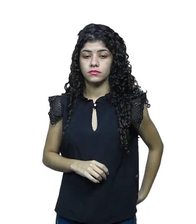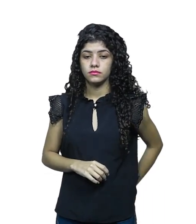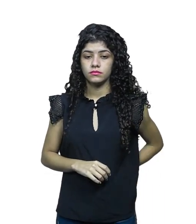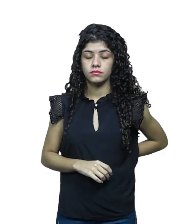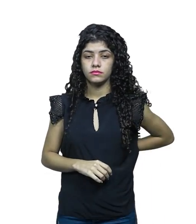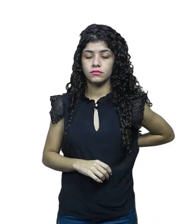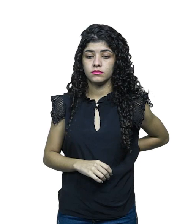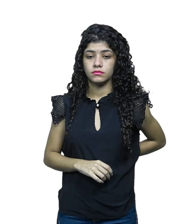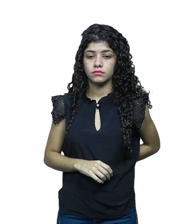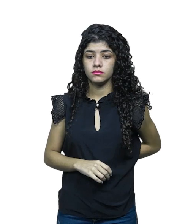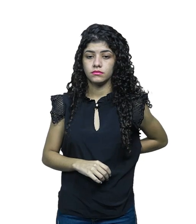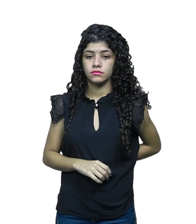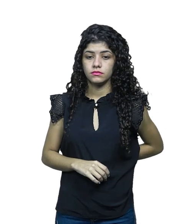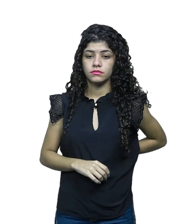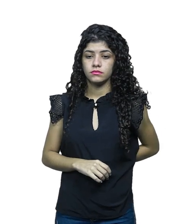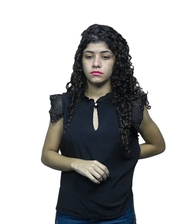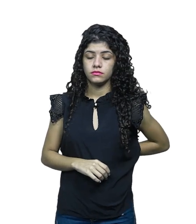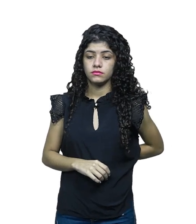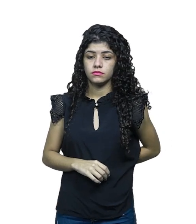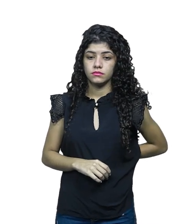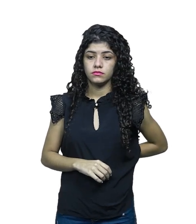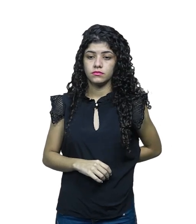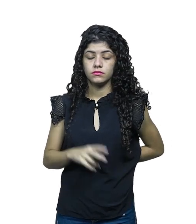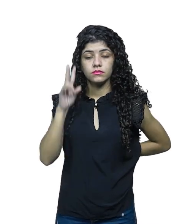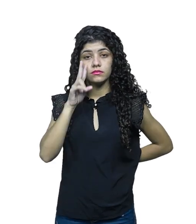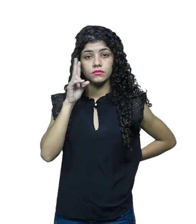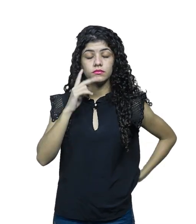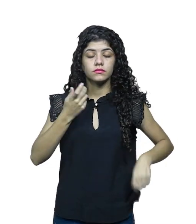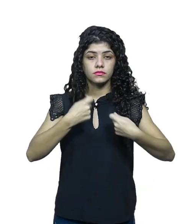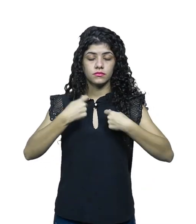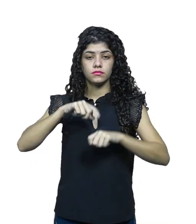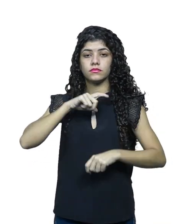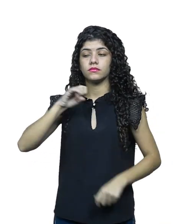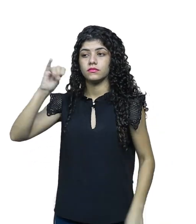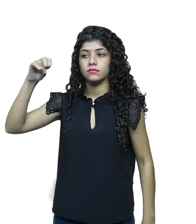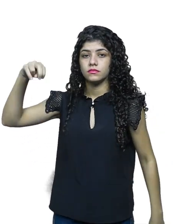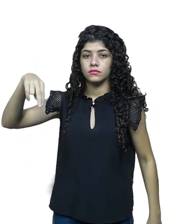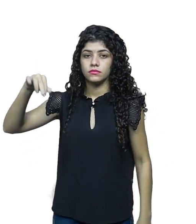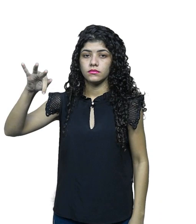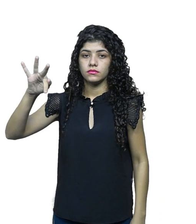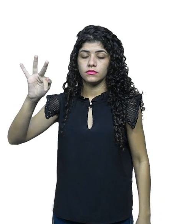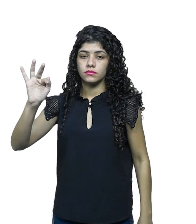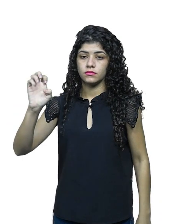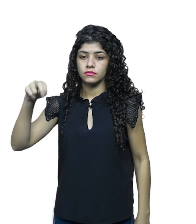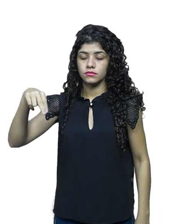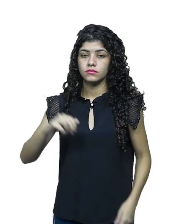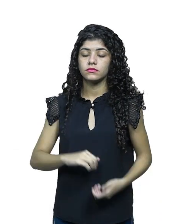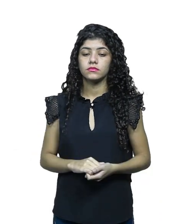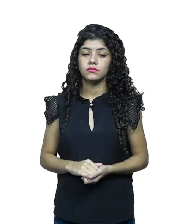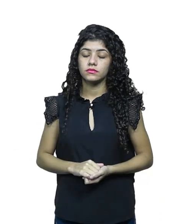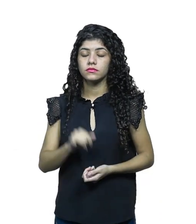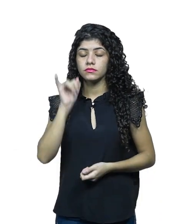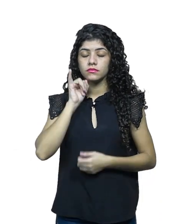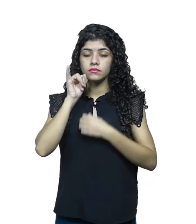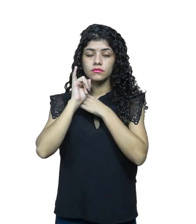/ externo, ponto, os 2 com ponto, carro de Paula, hífen dia. Lembrem do hífen, e não tem ponto final, tudo em caixa